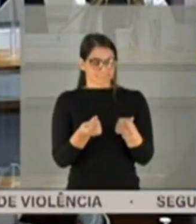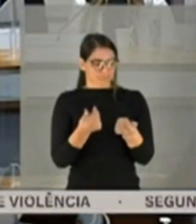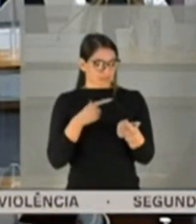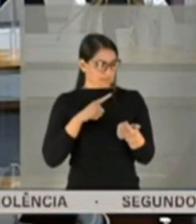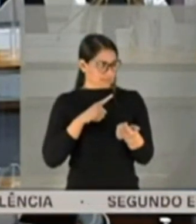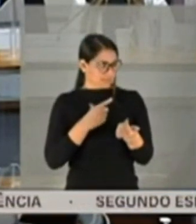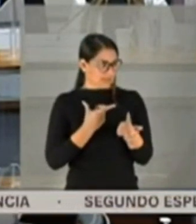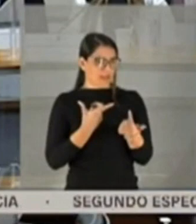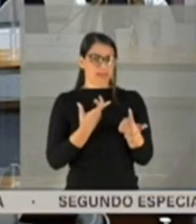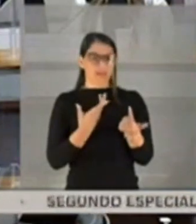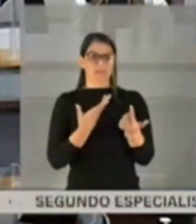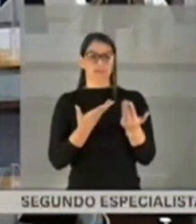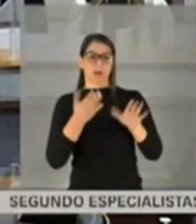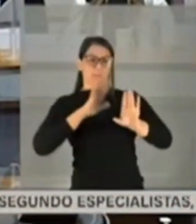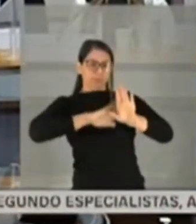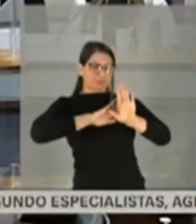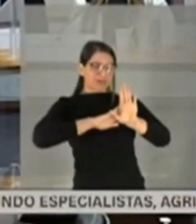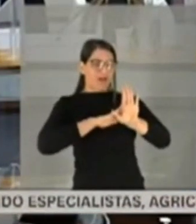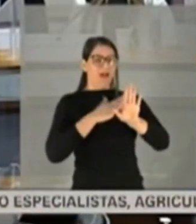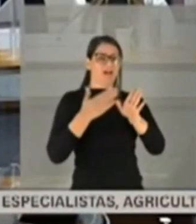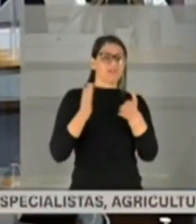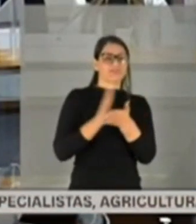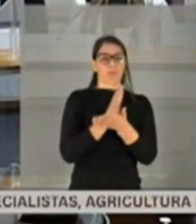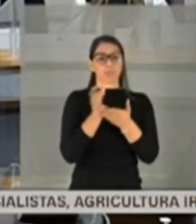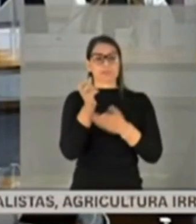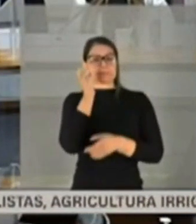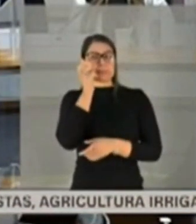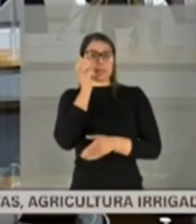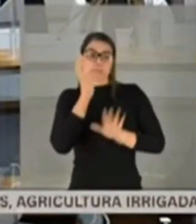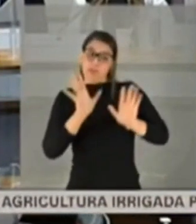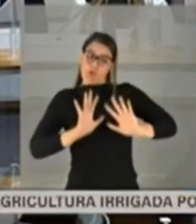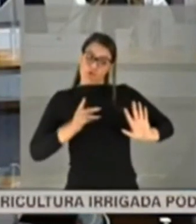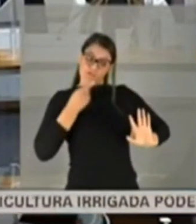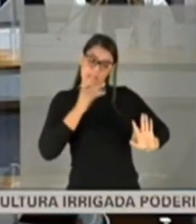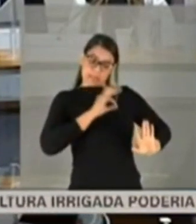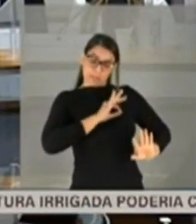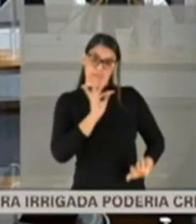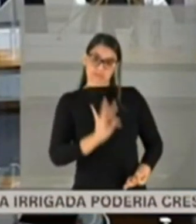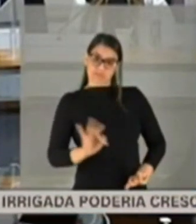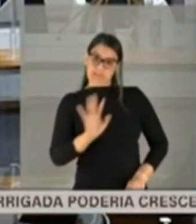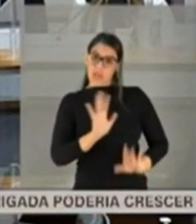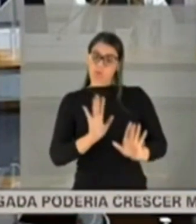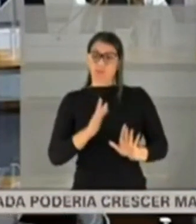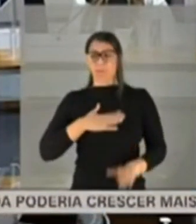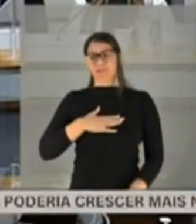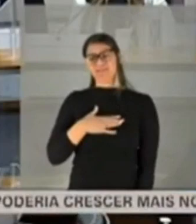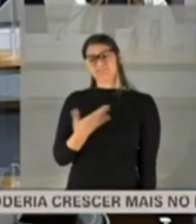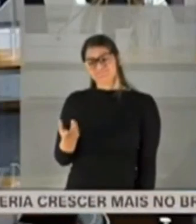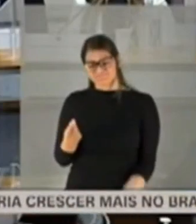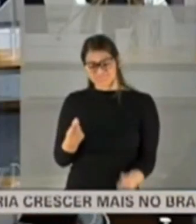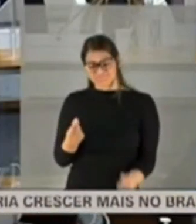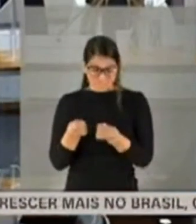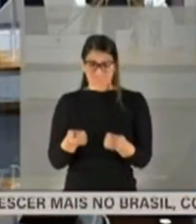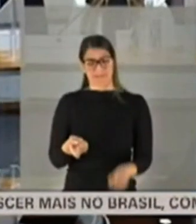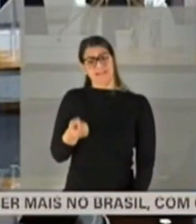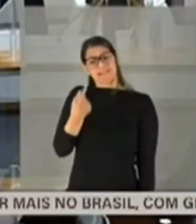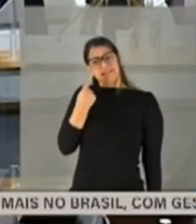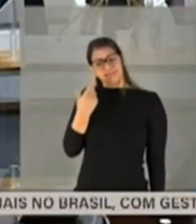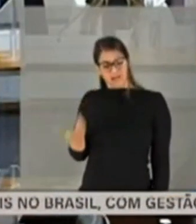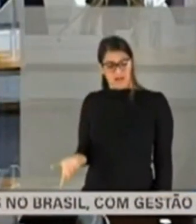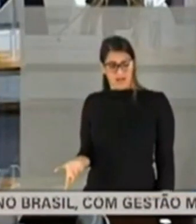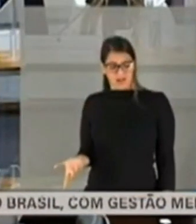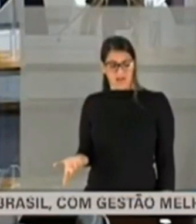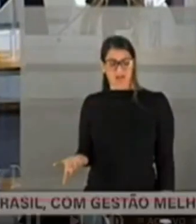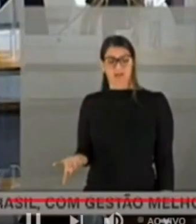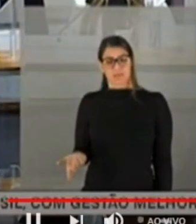um movimento, longe de mim falar isso da Polícia Federal, mas é estranho, e para mim, e como para muitos outros aqui,